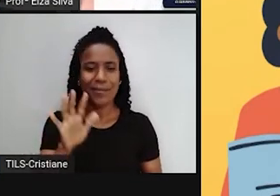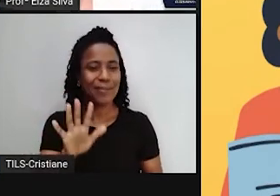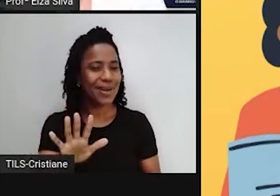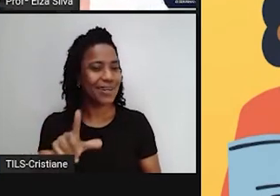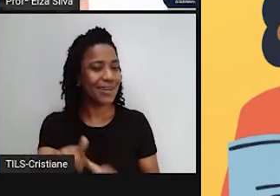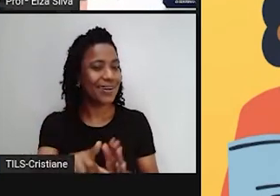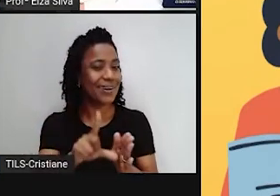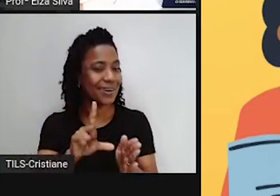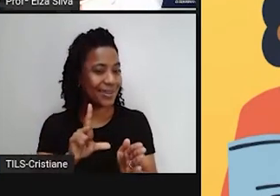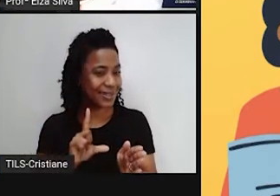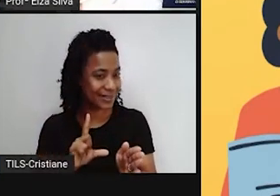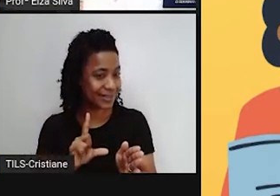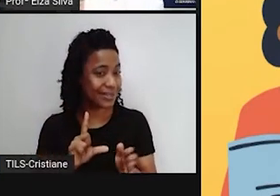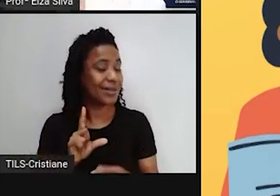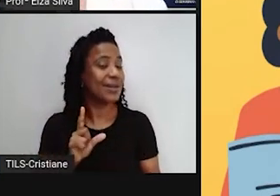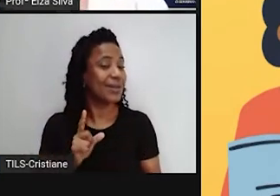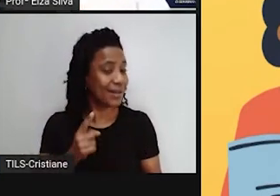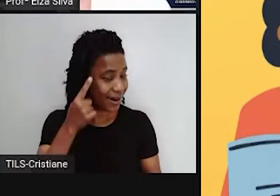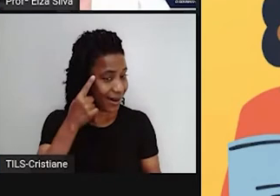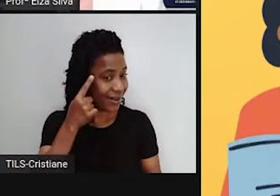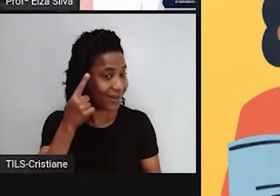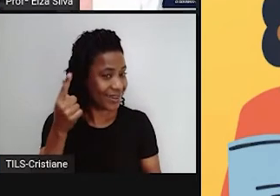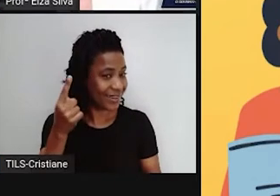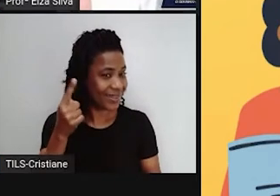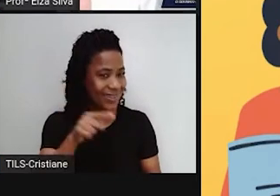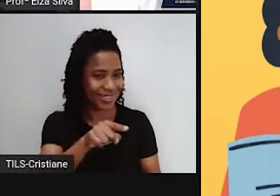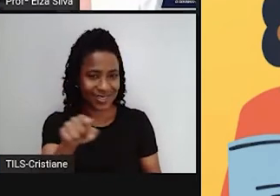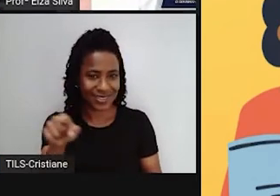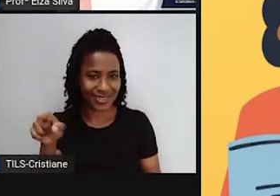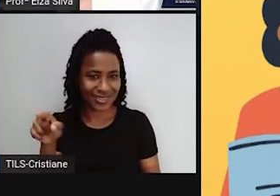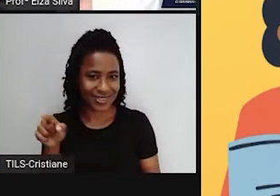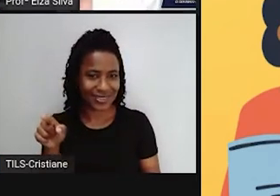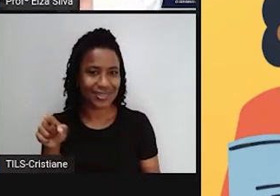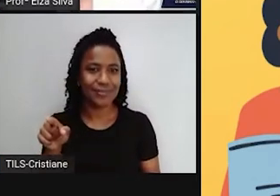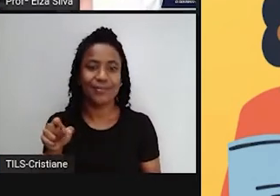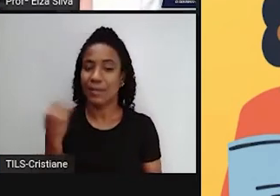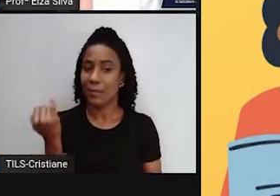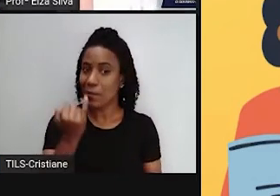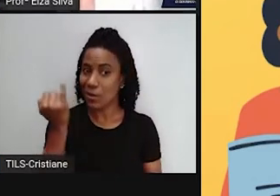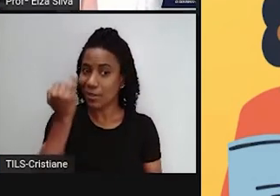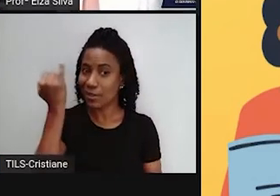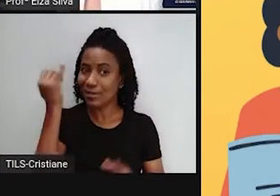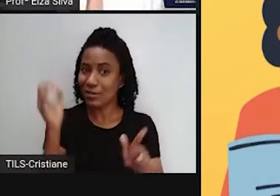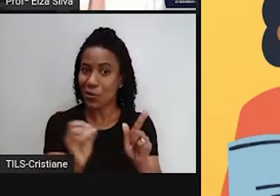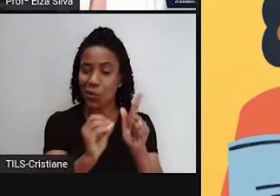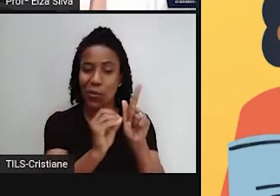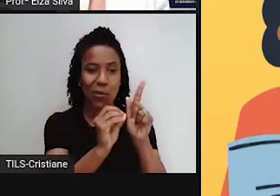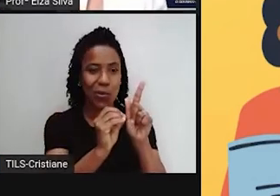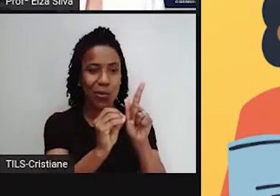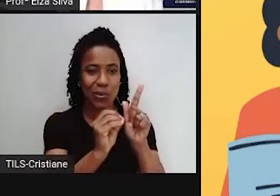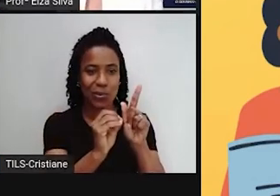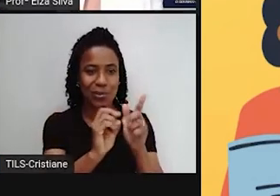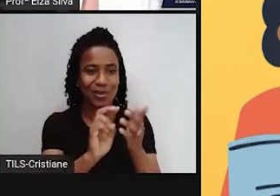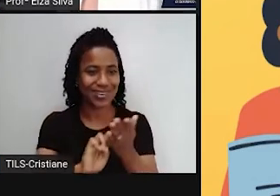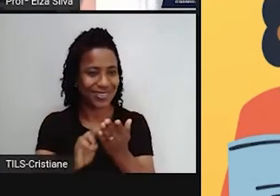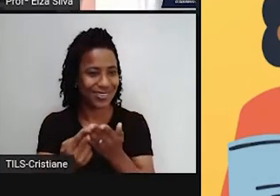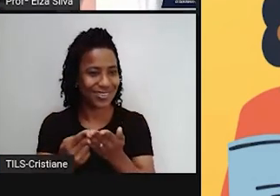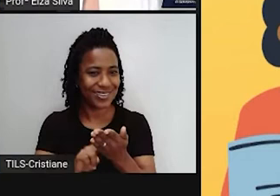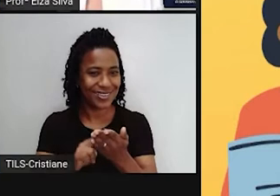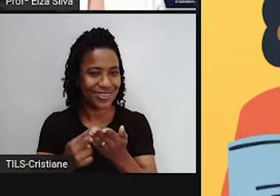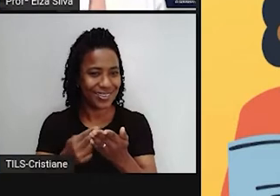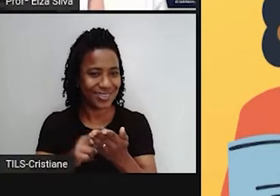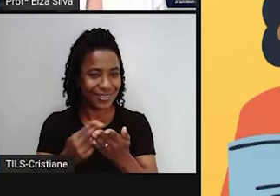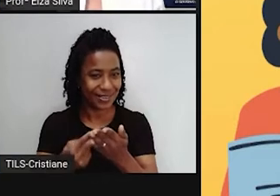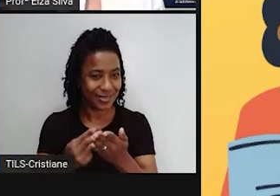provérbios, eu quero lembrar para vocês sobre essa importante ferramenta de aprendizagem do idioma que